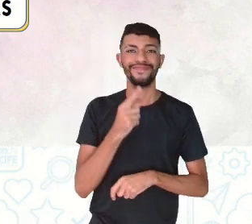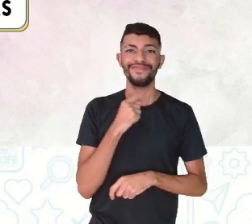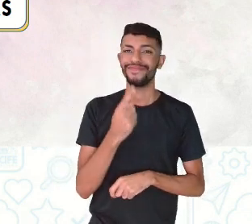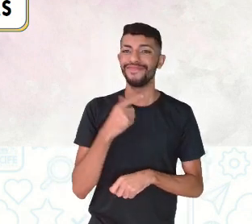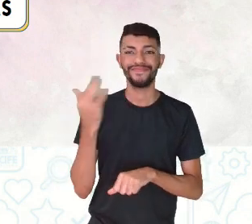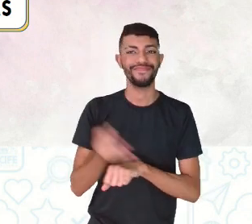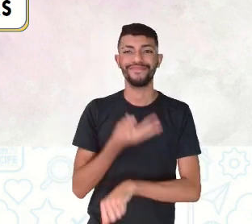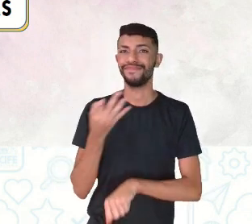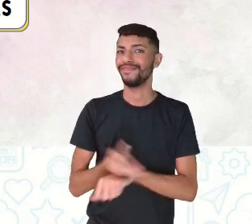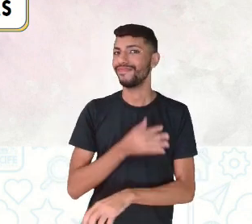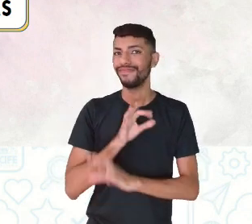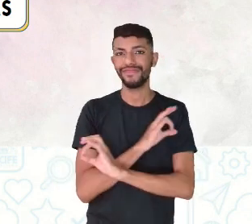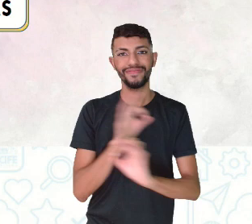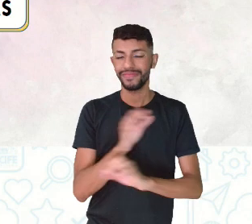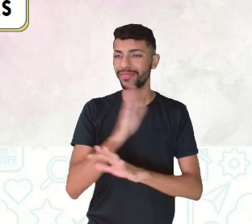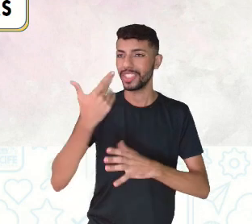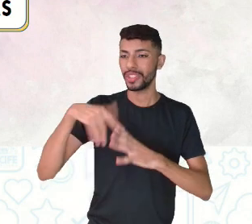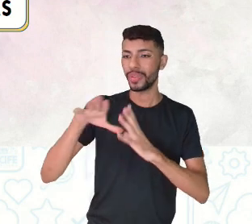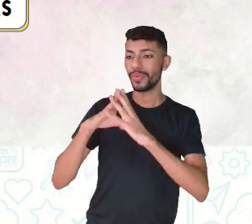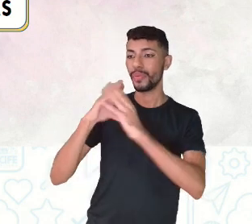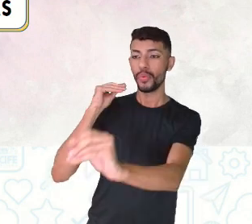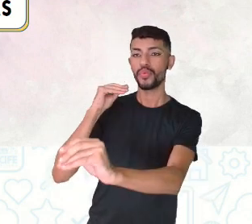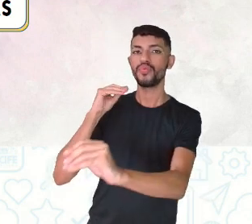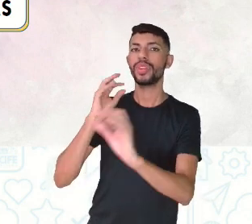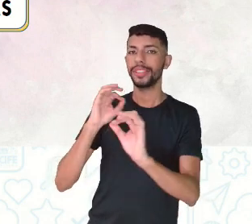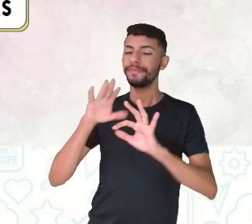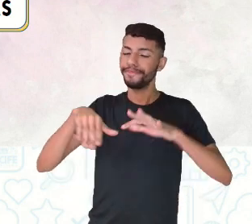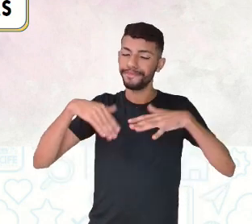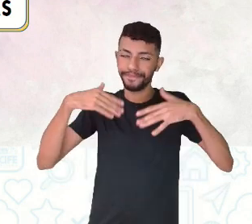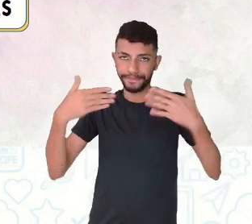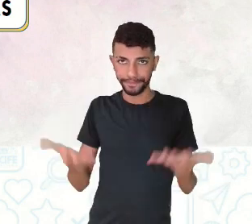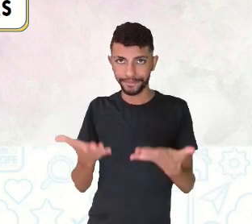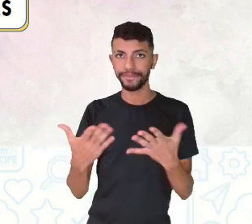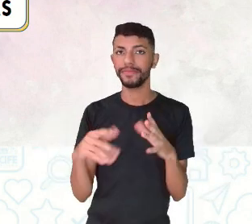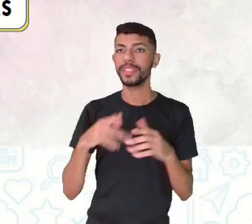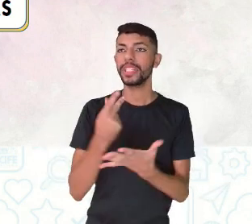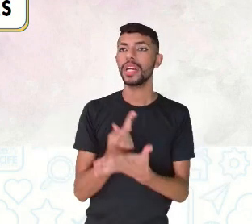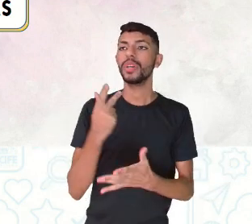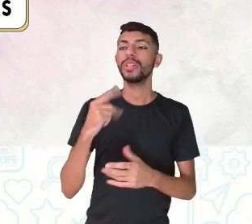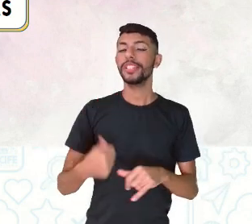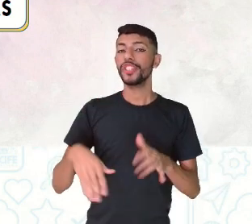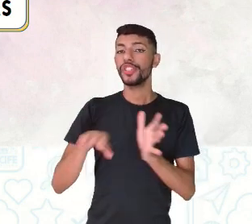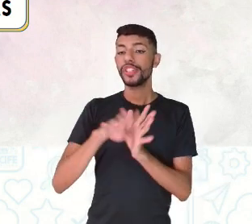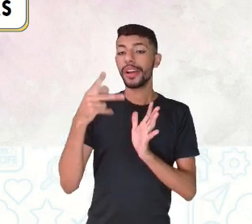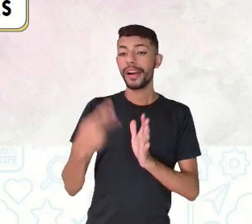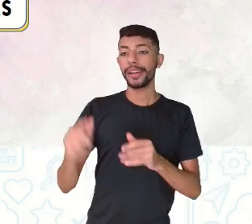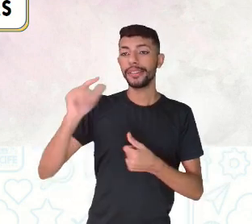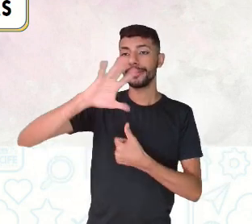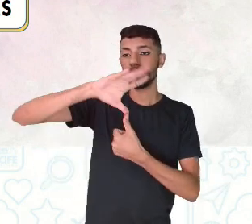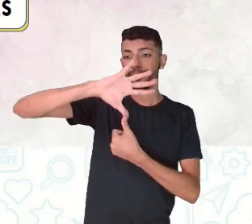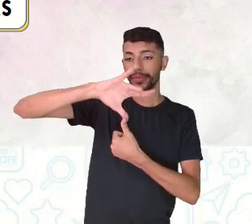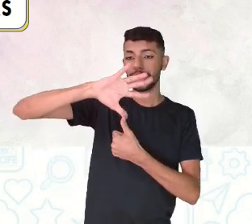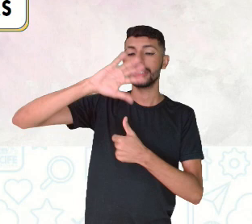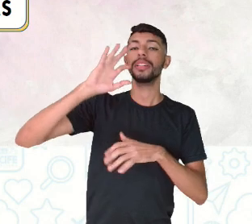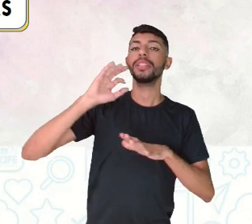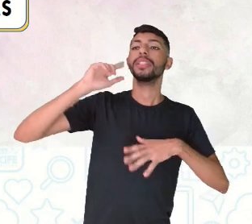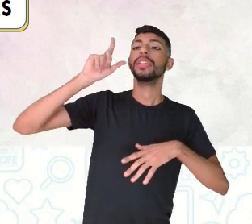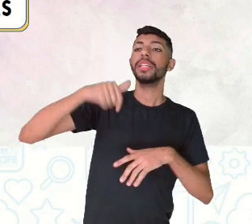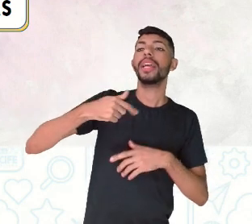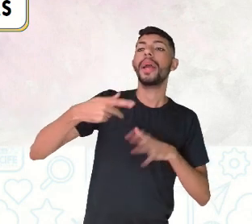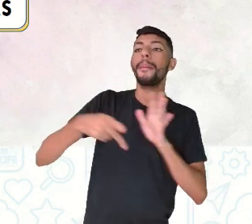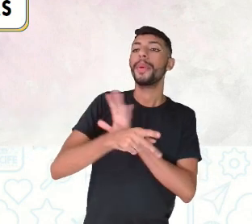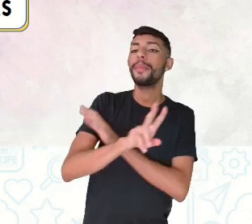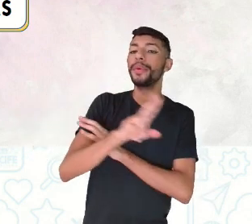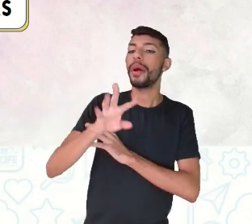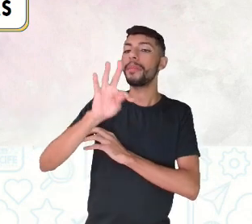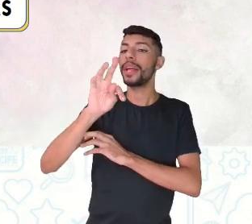ficar aqui, então vou fugir, né? E aí vem e chega nesse território e fica conhecido como as